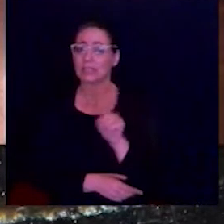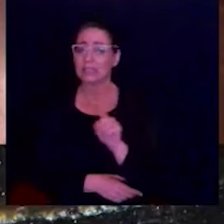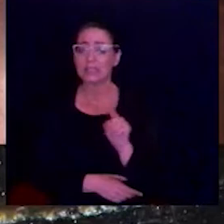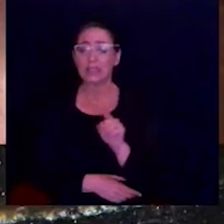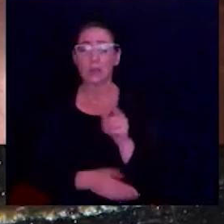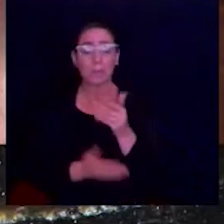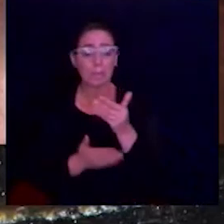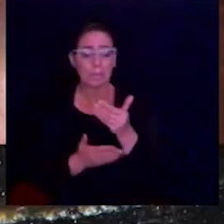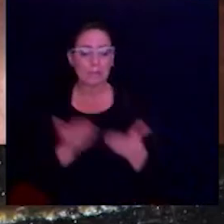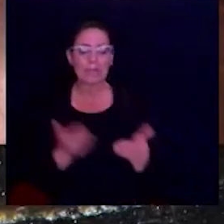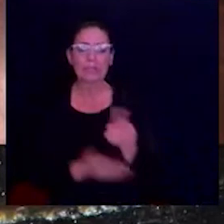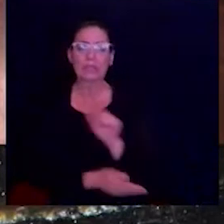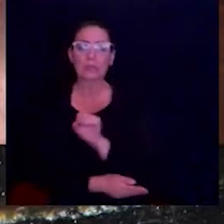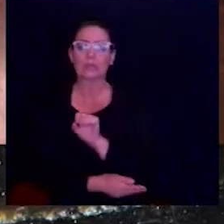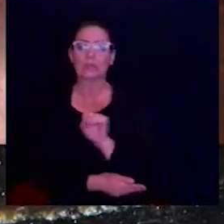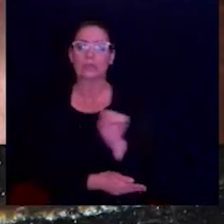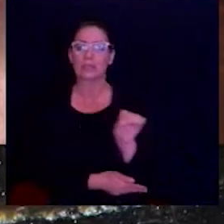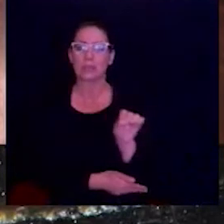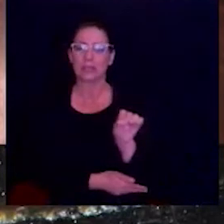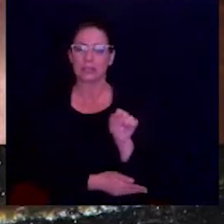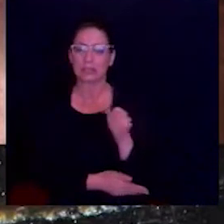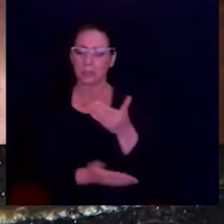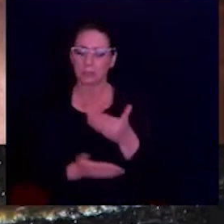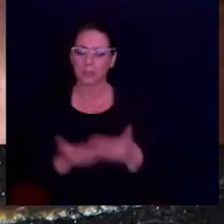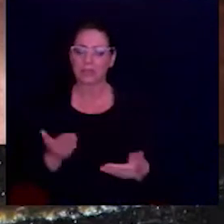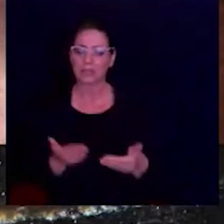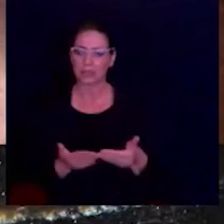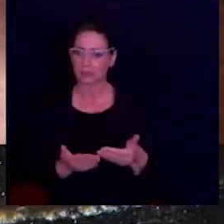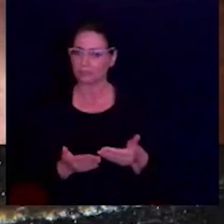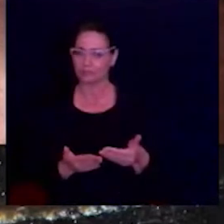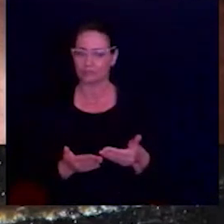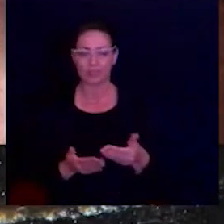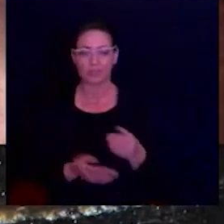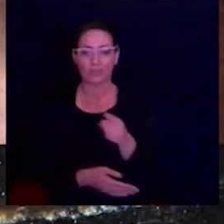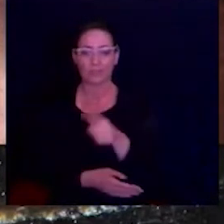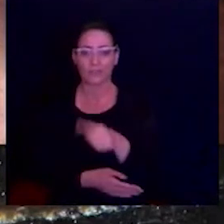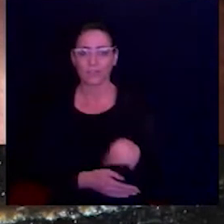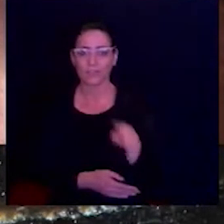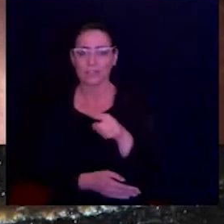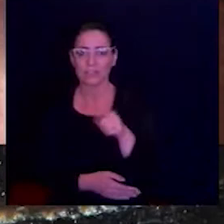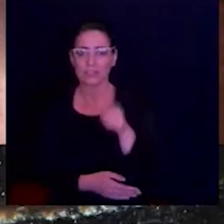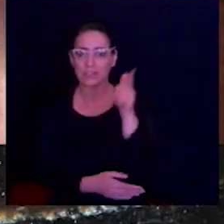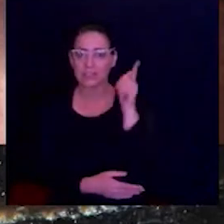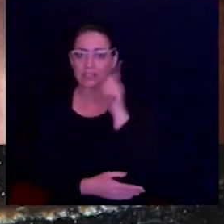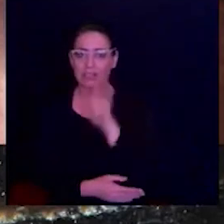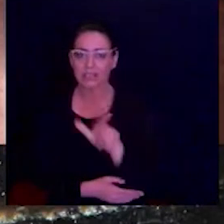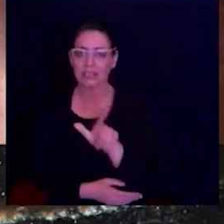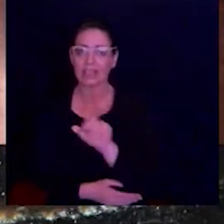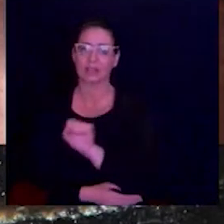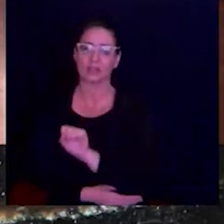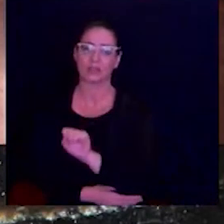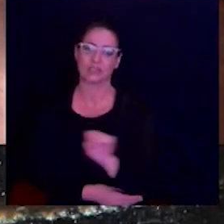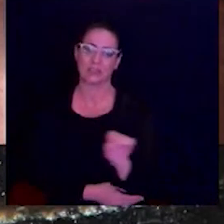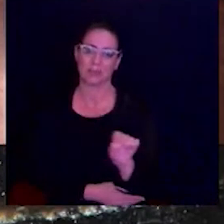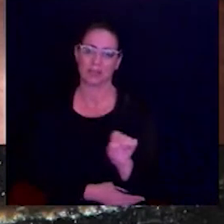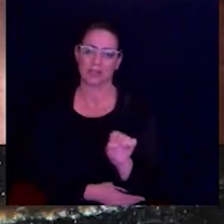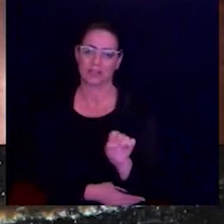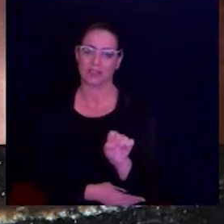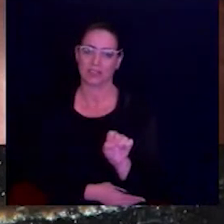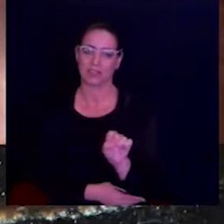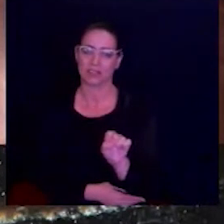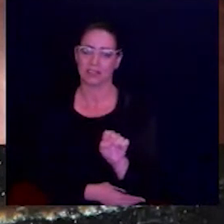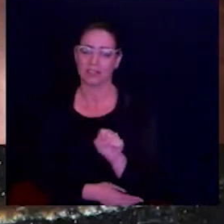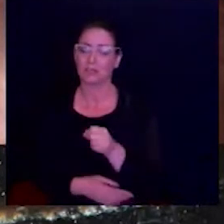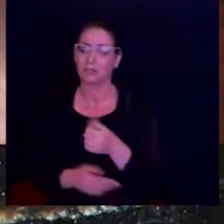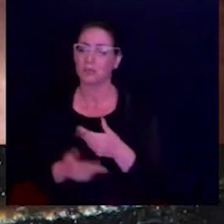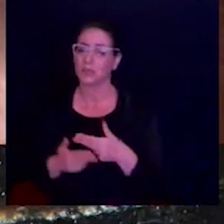um semestre, não perderam um ano. Vocês ganharam um semestre, apesar das contingências, apesar da